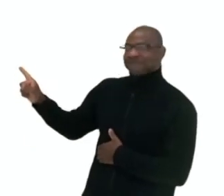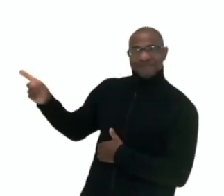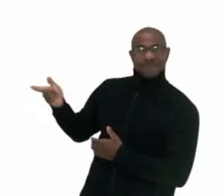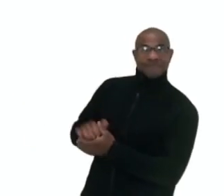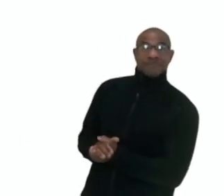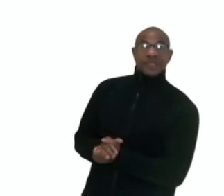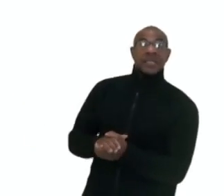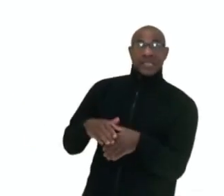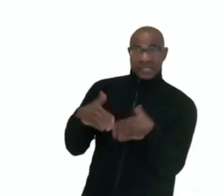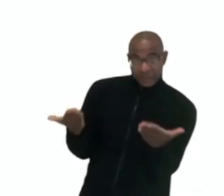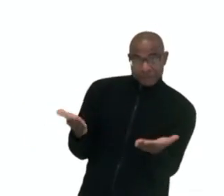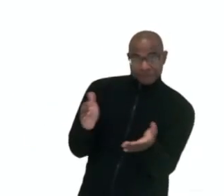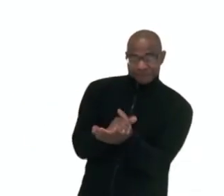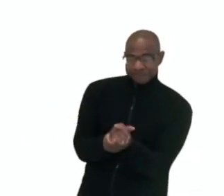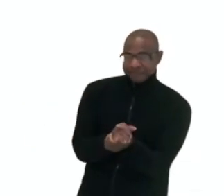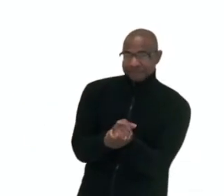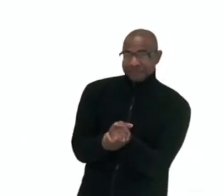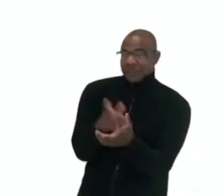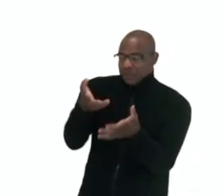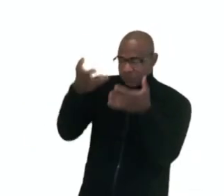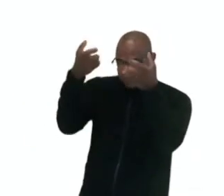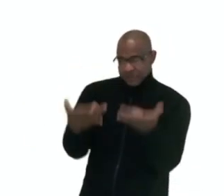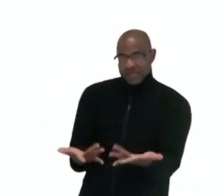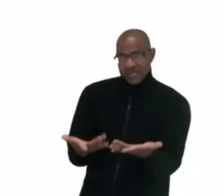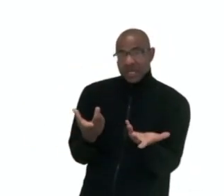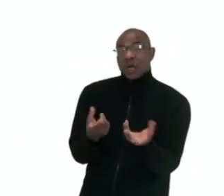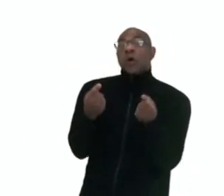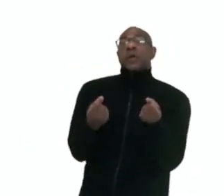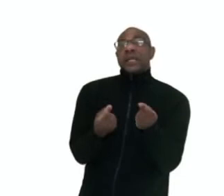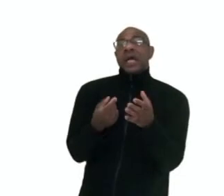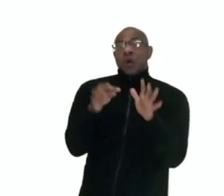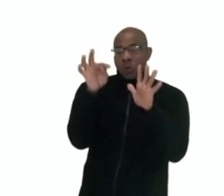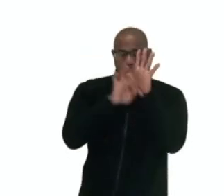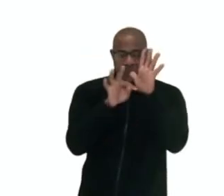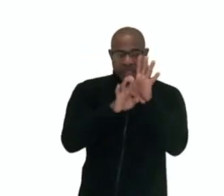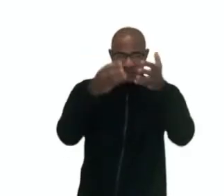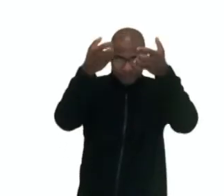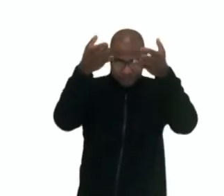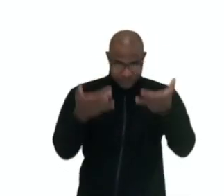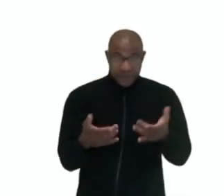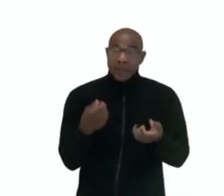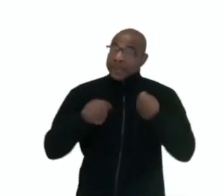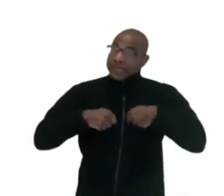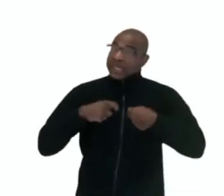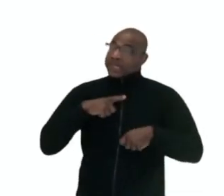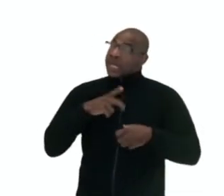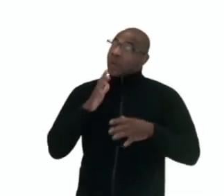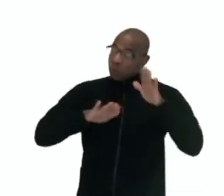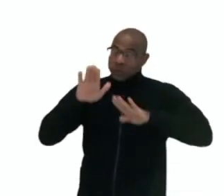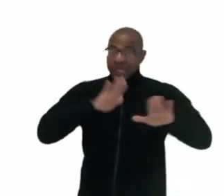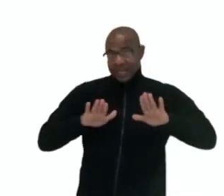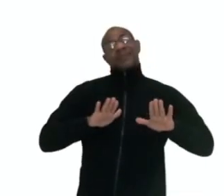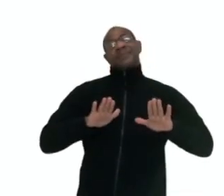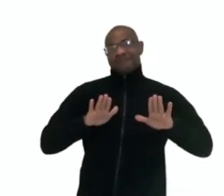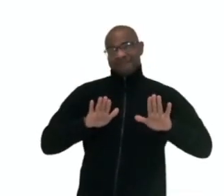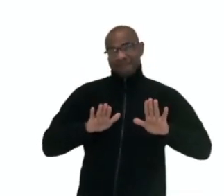eu vou escrever o corpo da notícia, eu tenho que tomar um cuidado com isso, né?